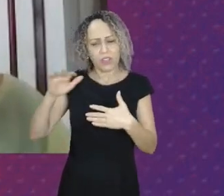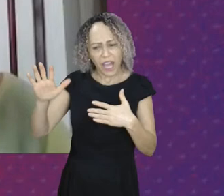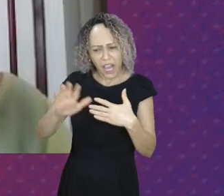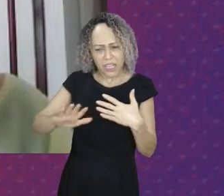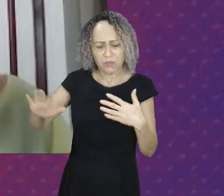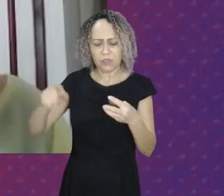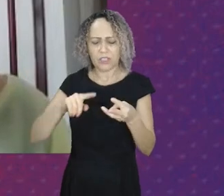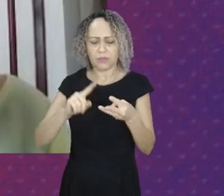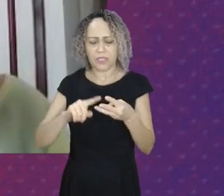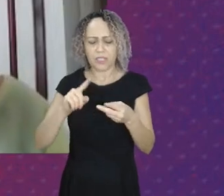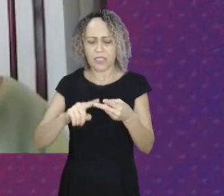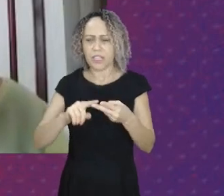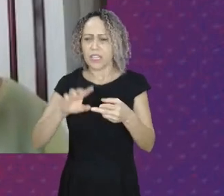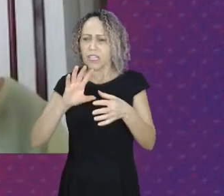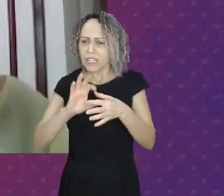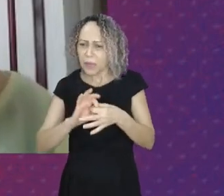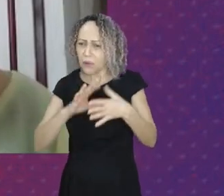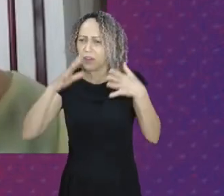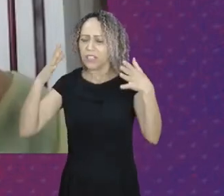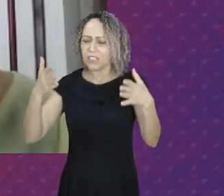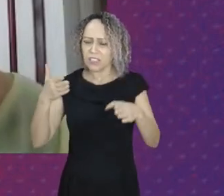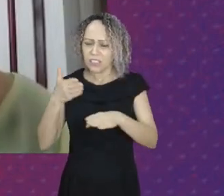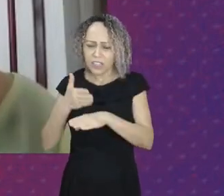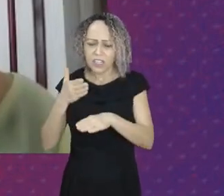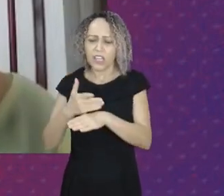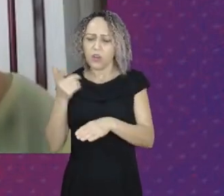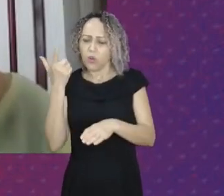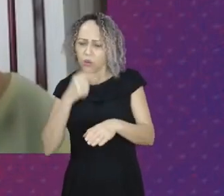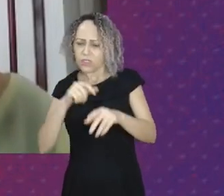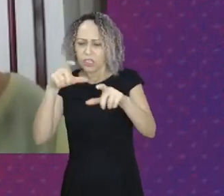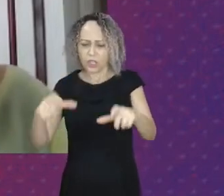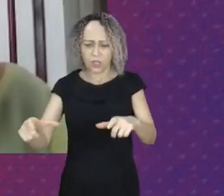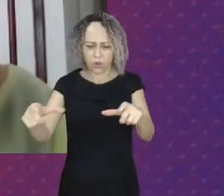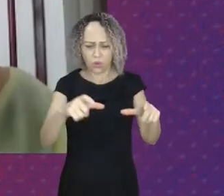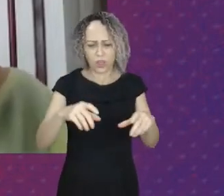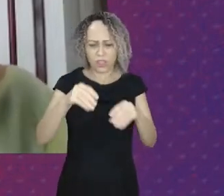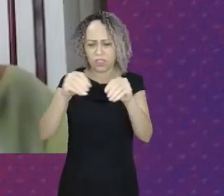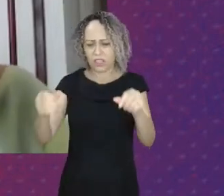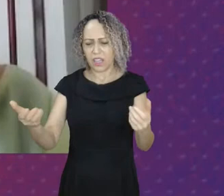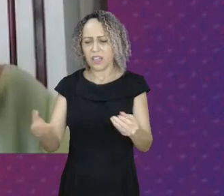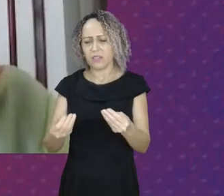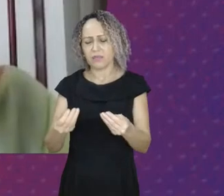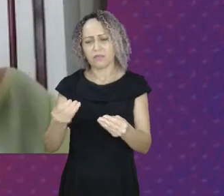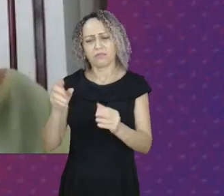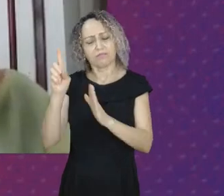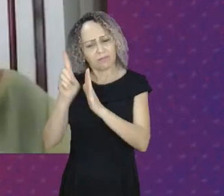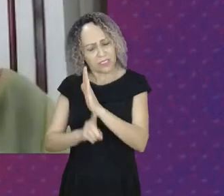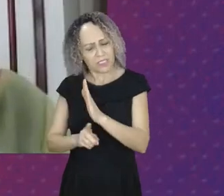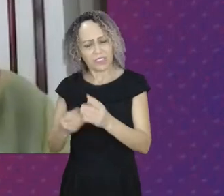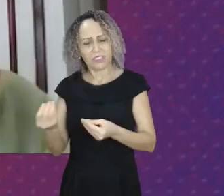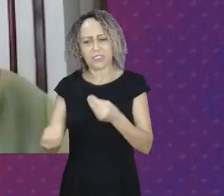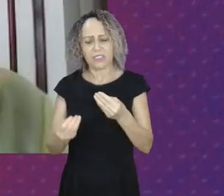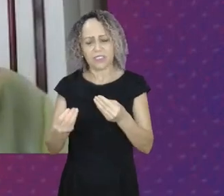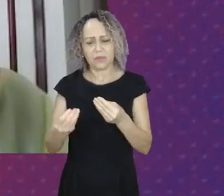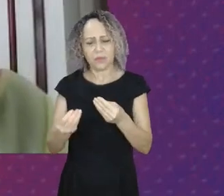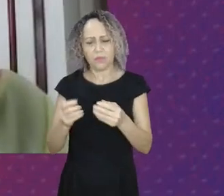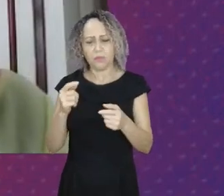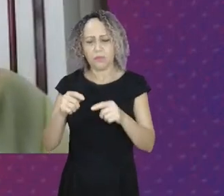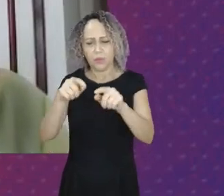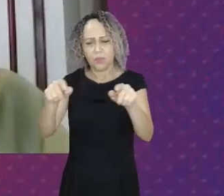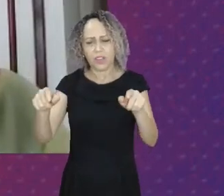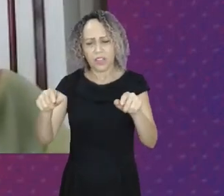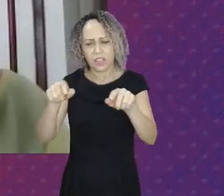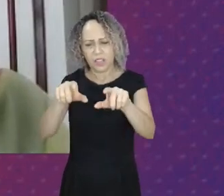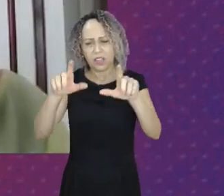haja democratização do acesso à terra e a garantia de direitos territoriais, porque a questão agrária no Brasil, cada vez mais, precisa